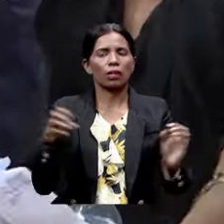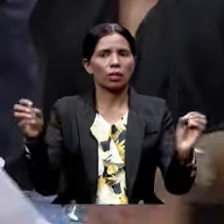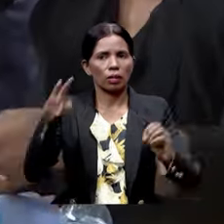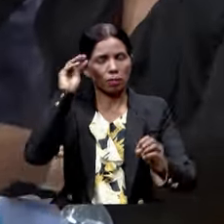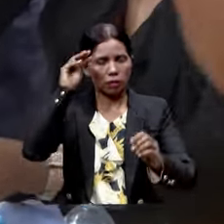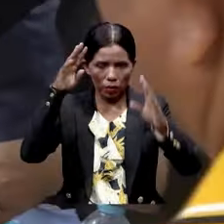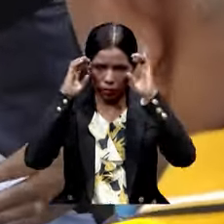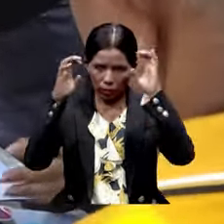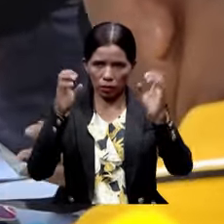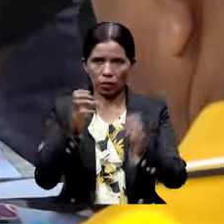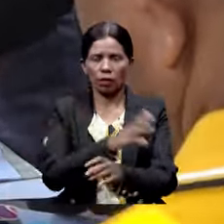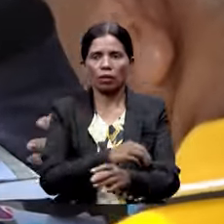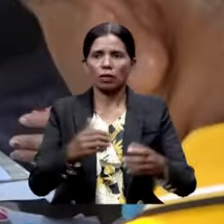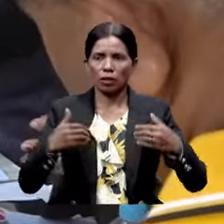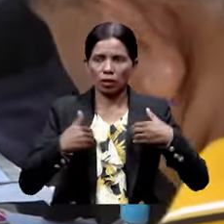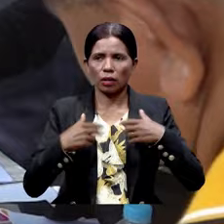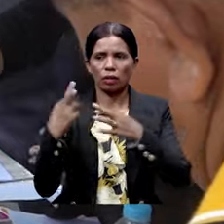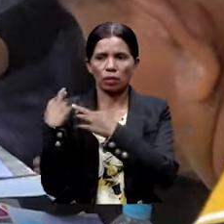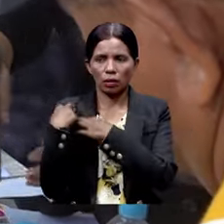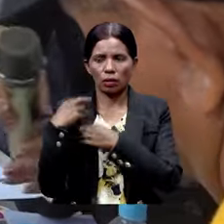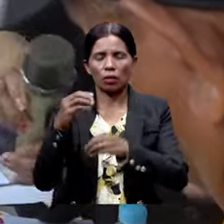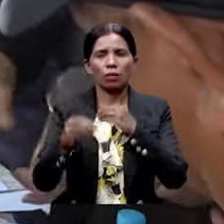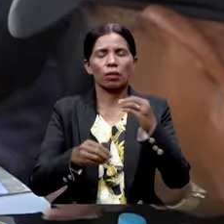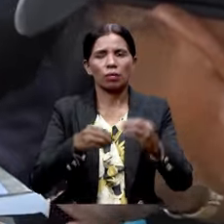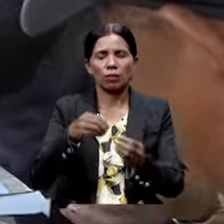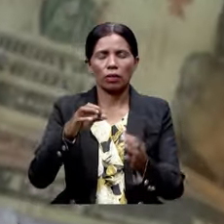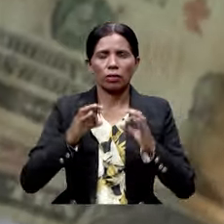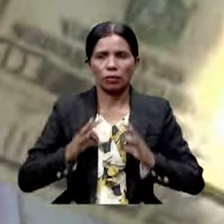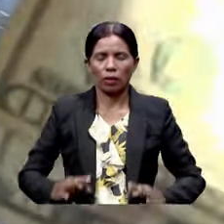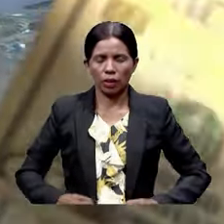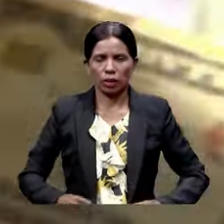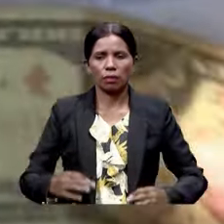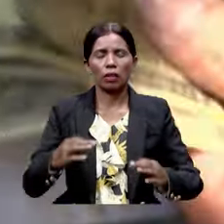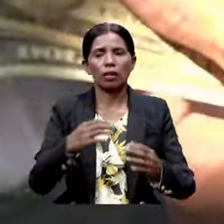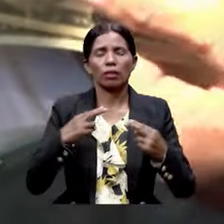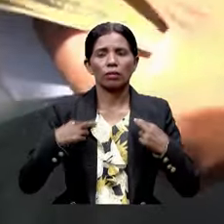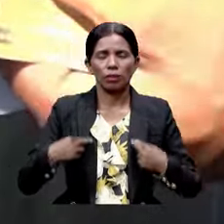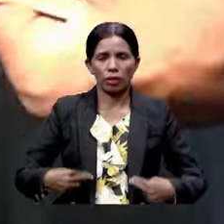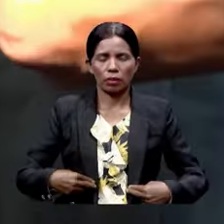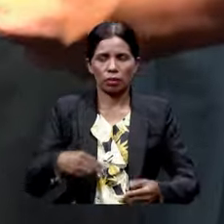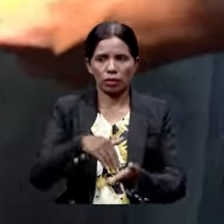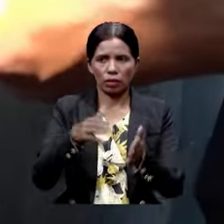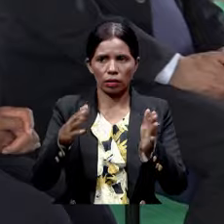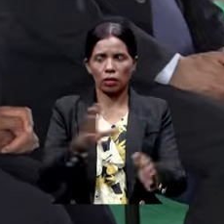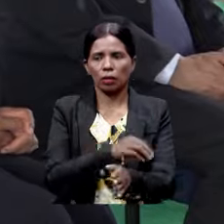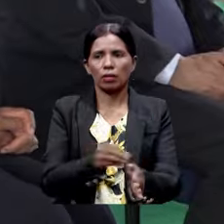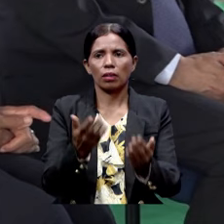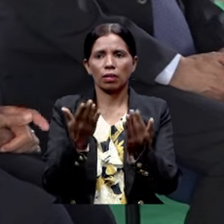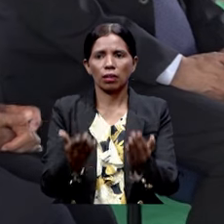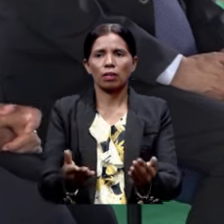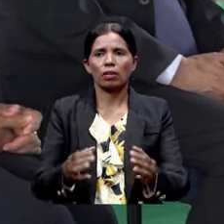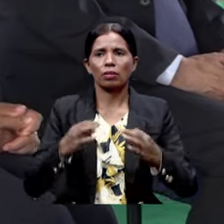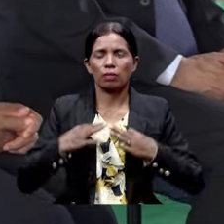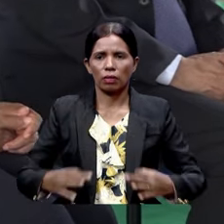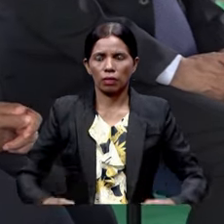Ministério da Educação, mak atu responsabiliza quando a farda ba estudante sira, mai be hanesan maneira ida atu hakman inanaman ho farda